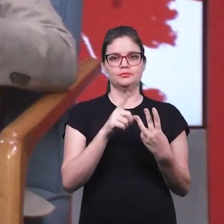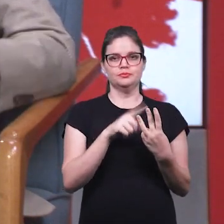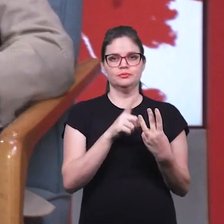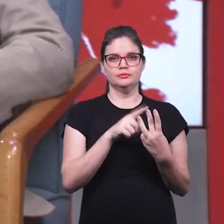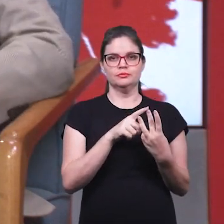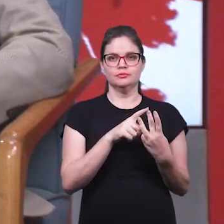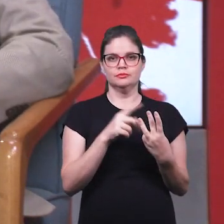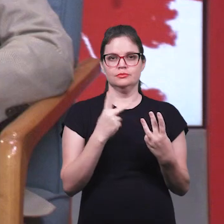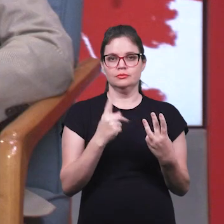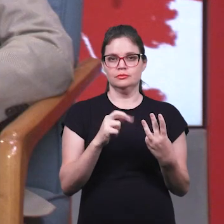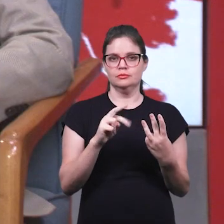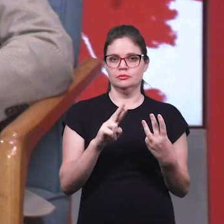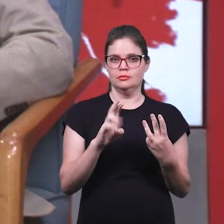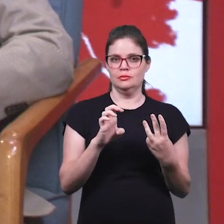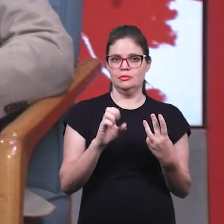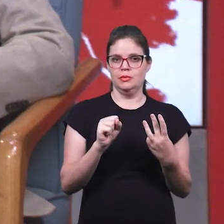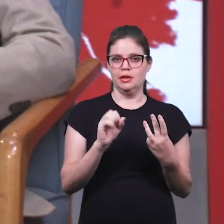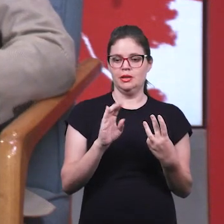do